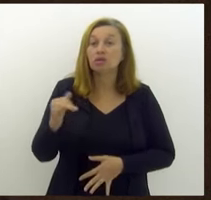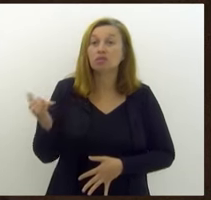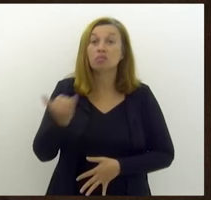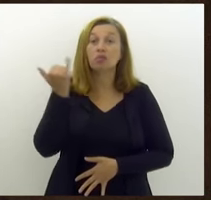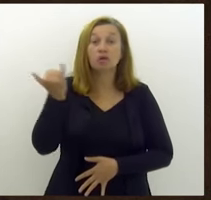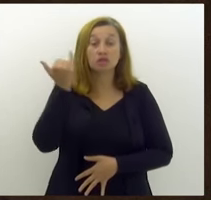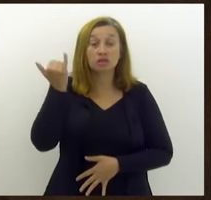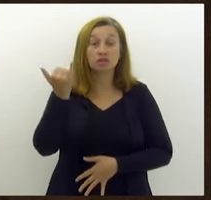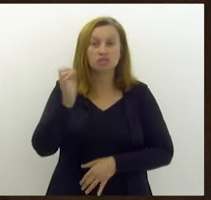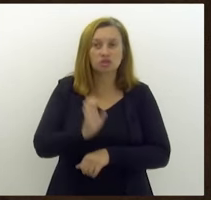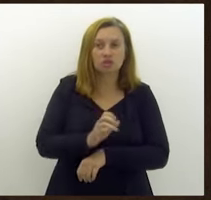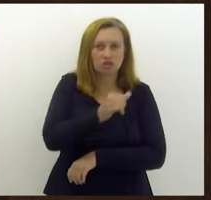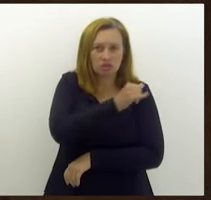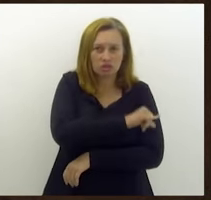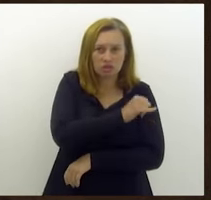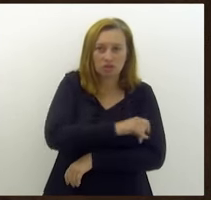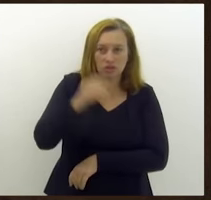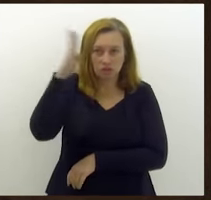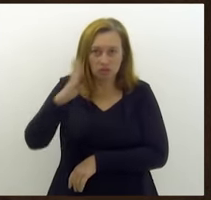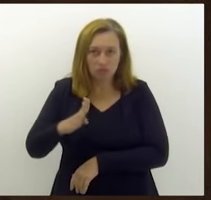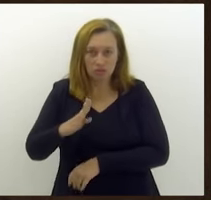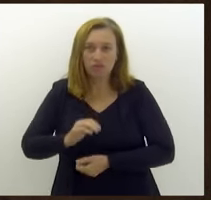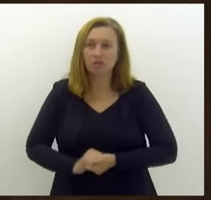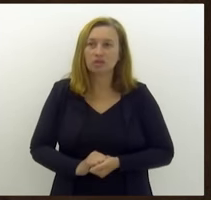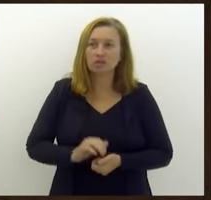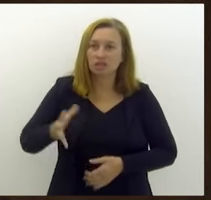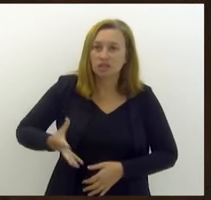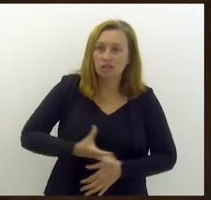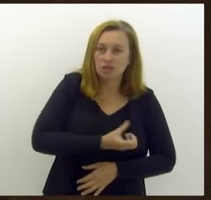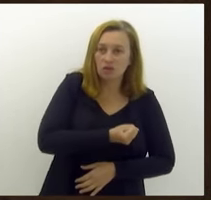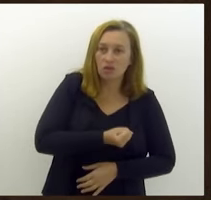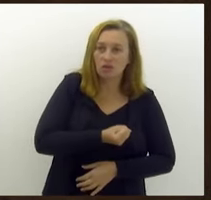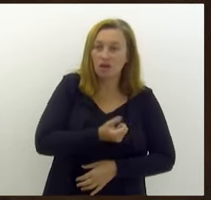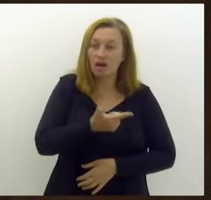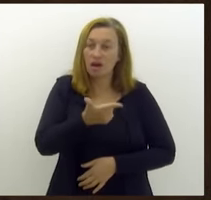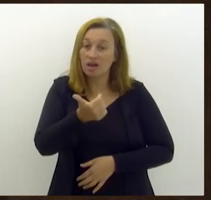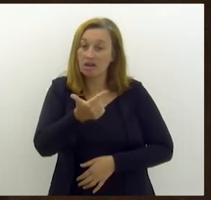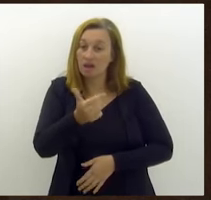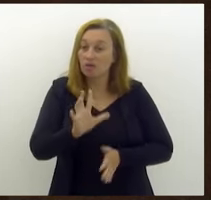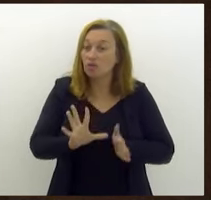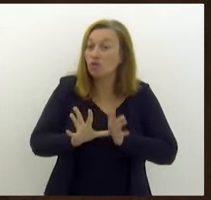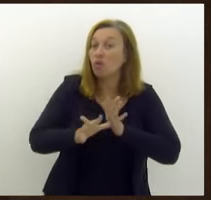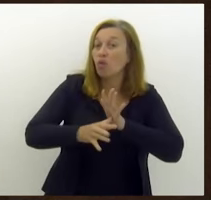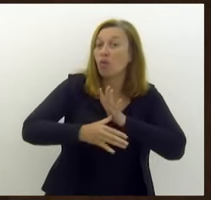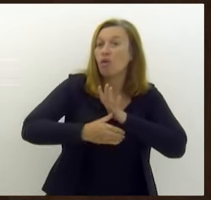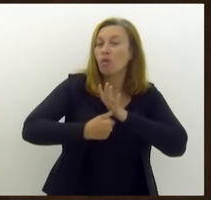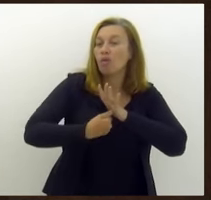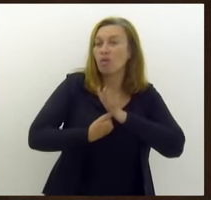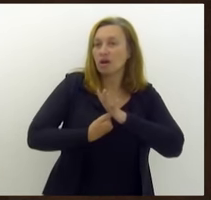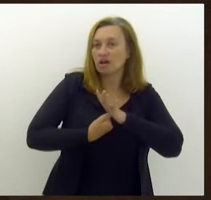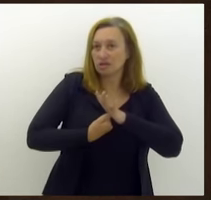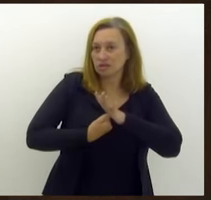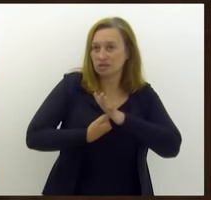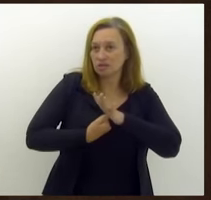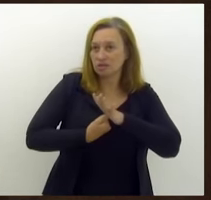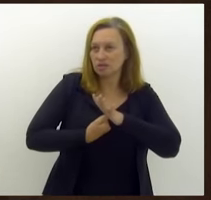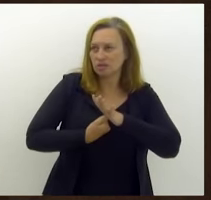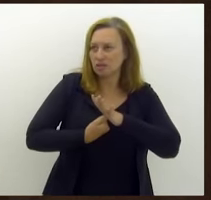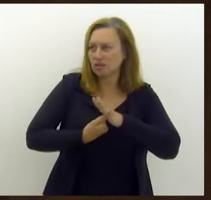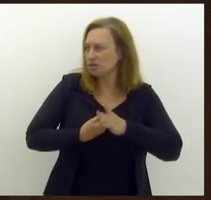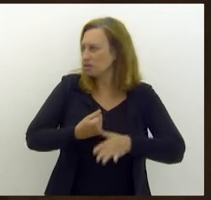e pro Brasil que foi recuperar as armas que foram roubadas de um quartel do exército em São